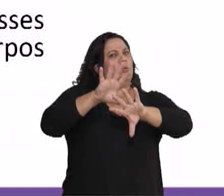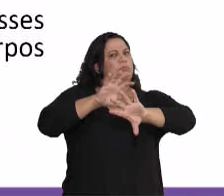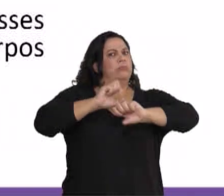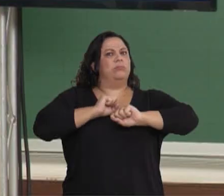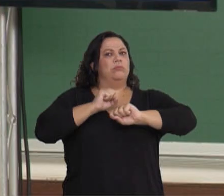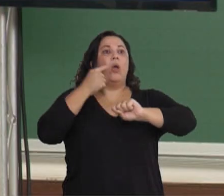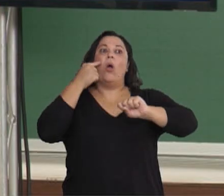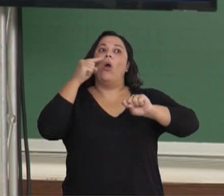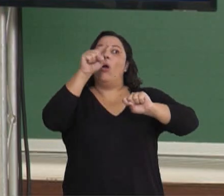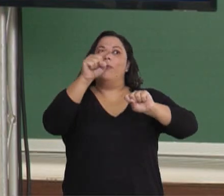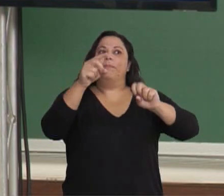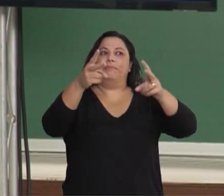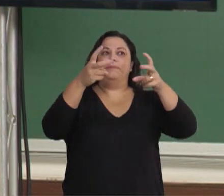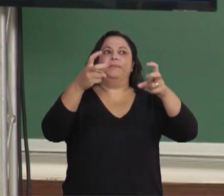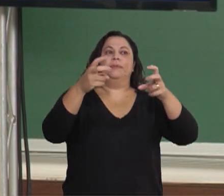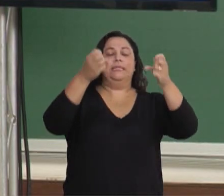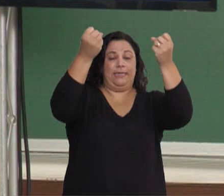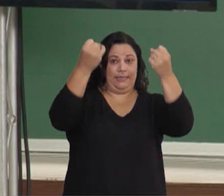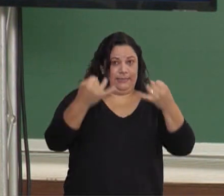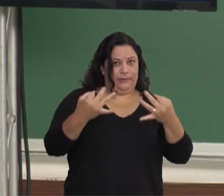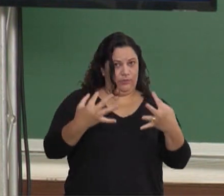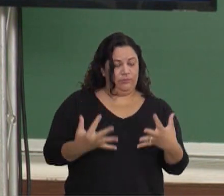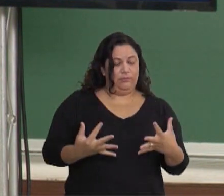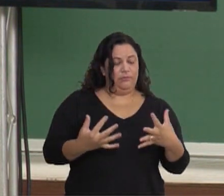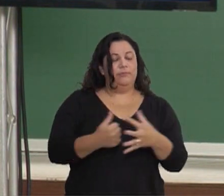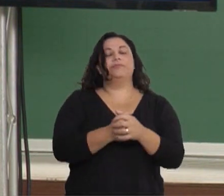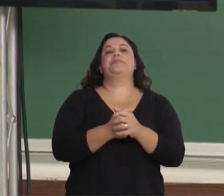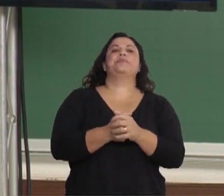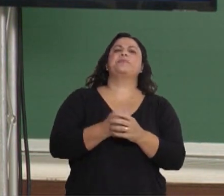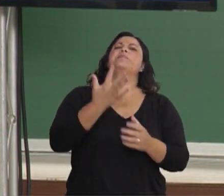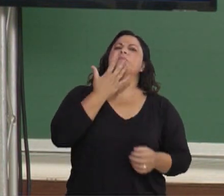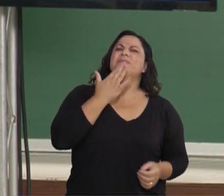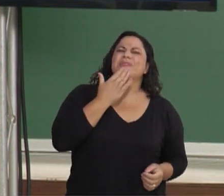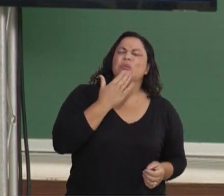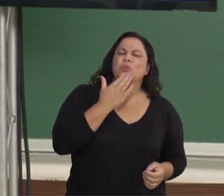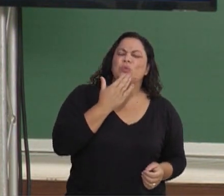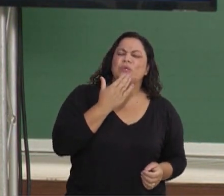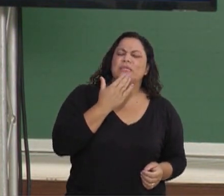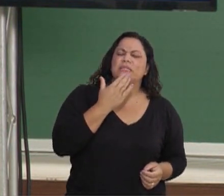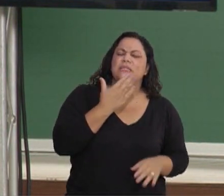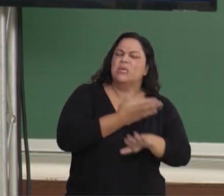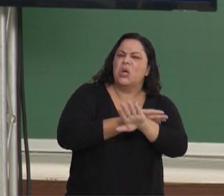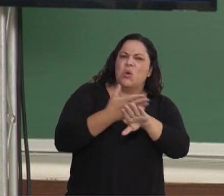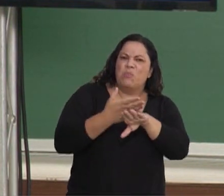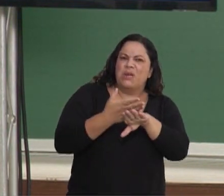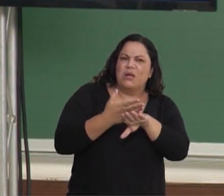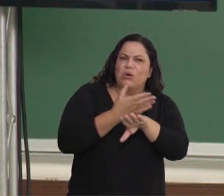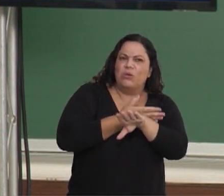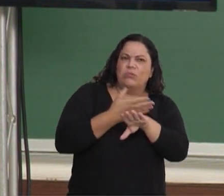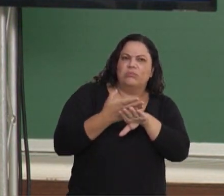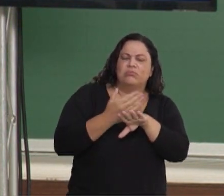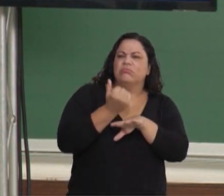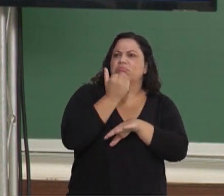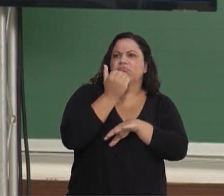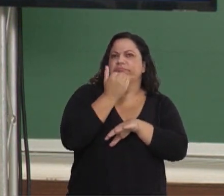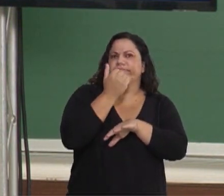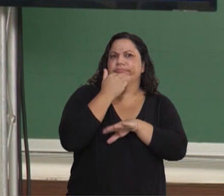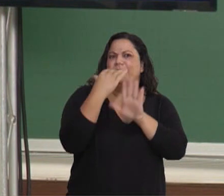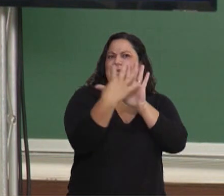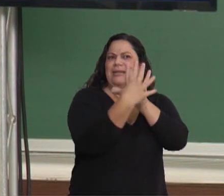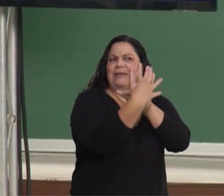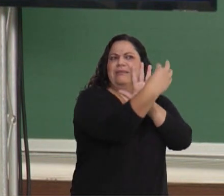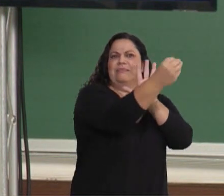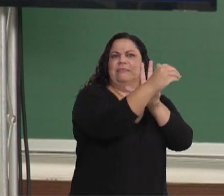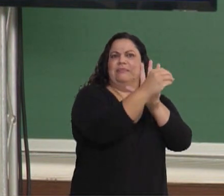assim, pessoal, nós chegamos a ver essa parte de cores, mas o branco não vai absorver, o branco vai refletir, e isso que